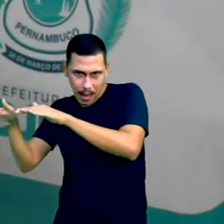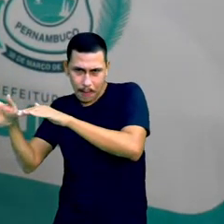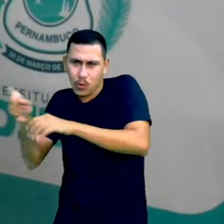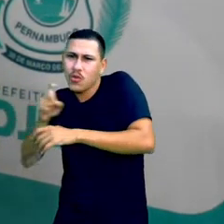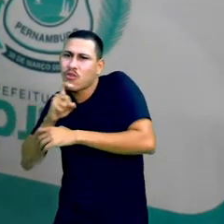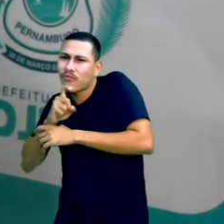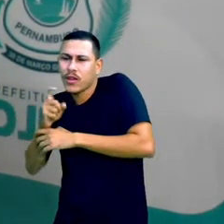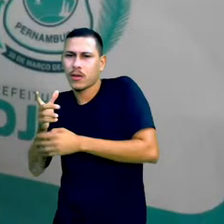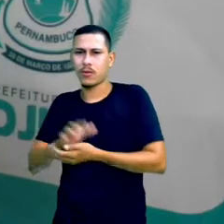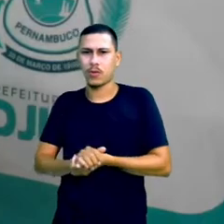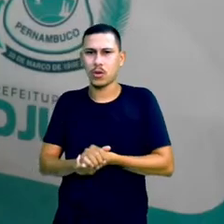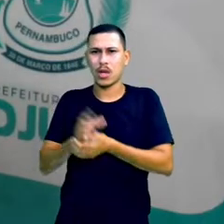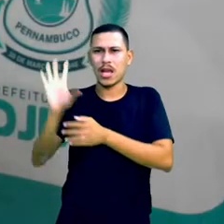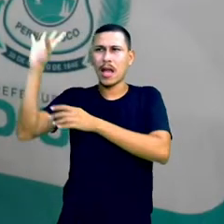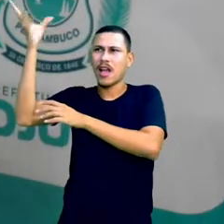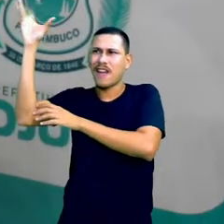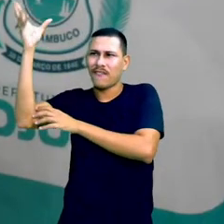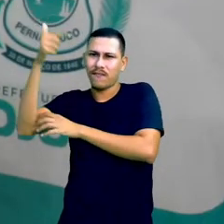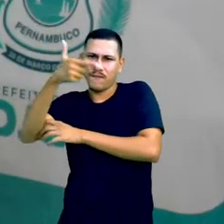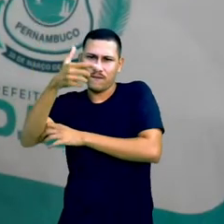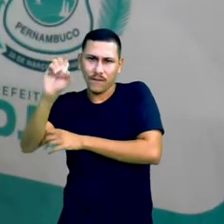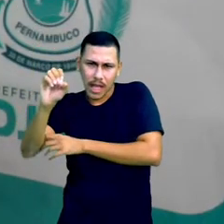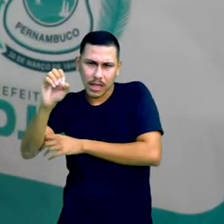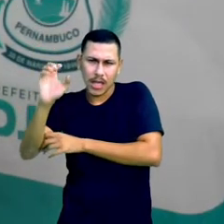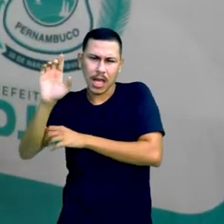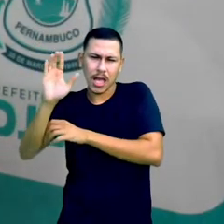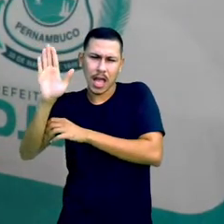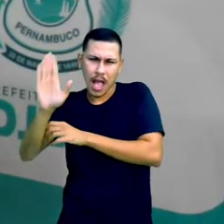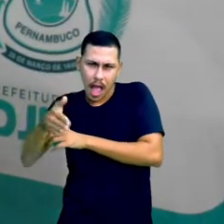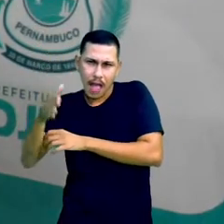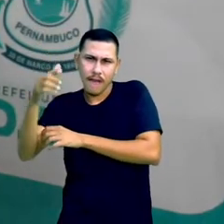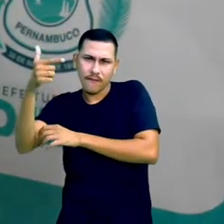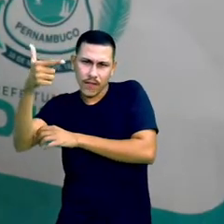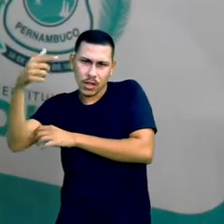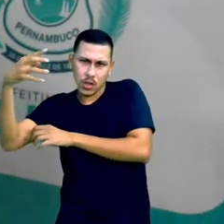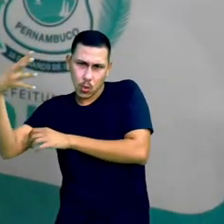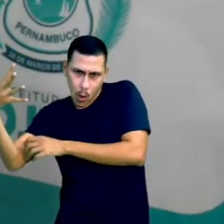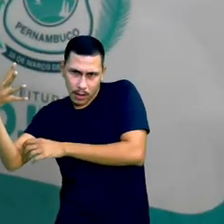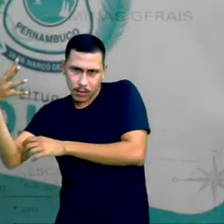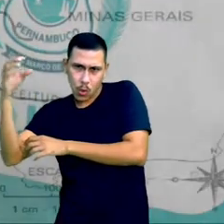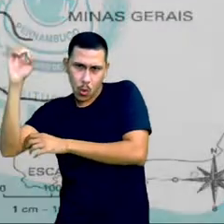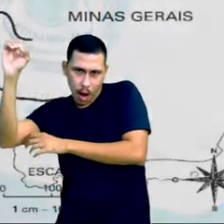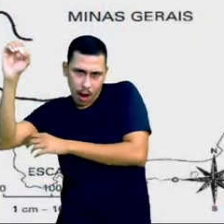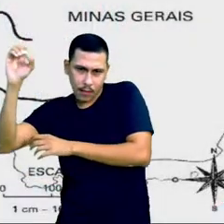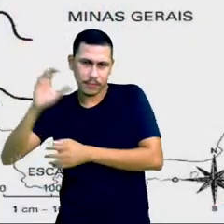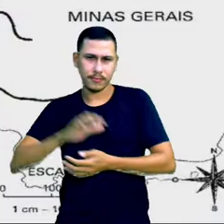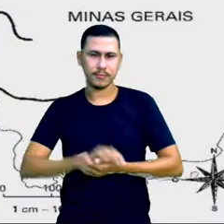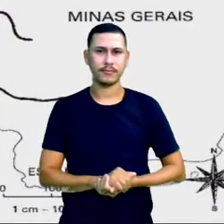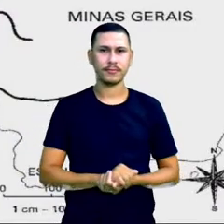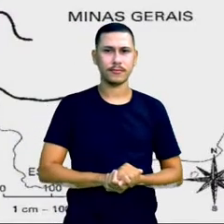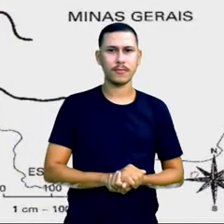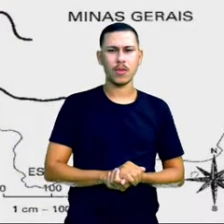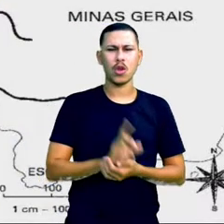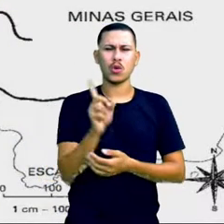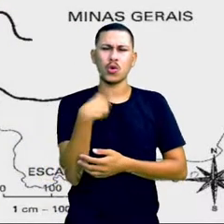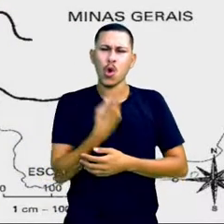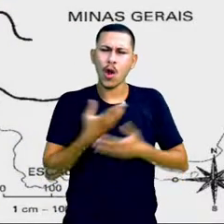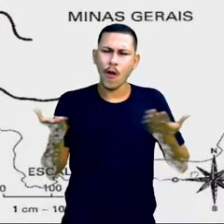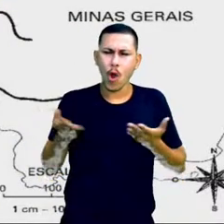entre 20 e 24 graus. Aí a gente está vendo como é que se comporta